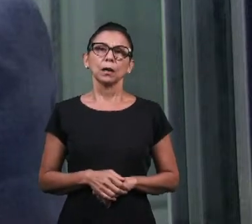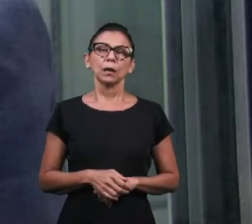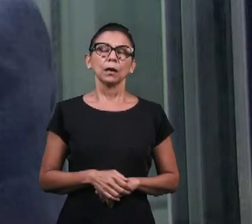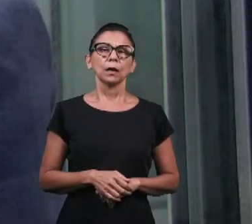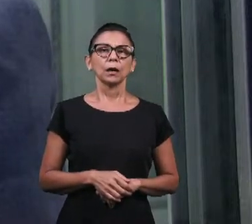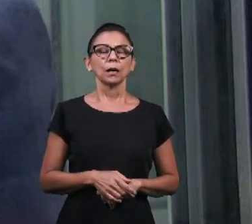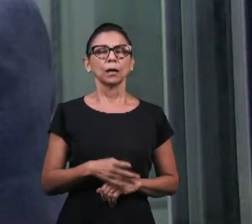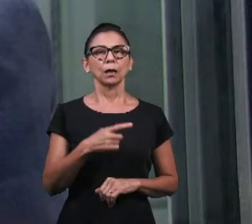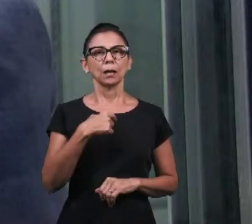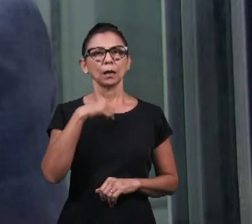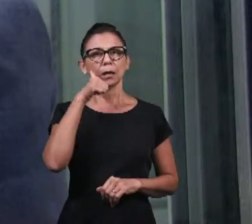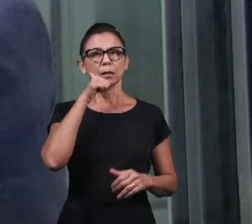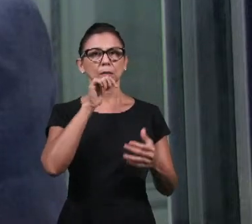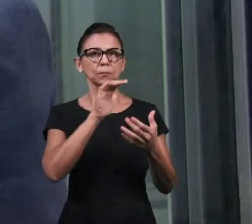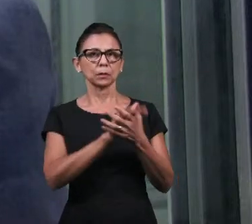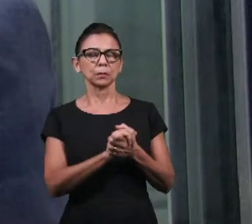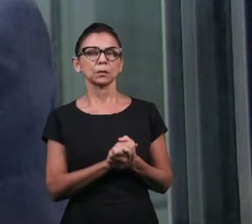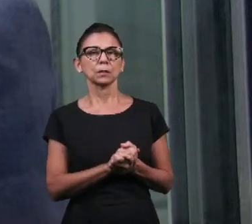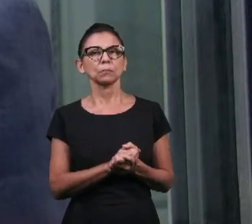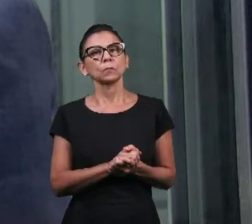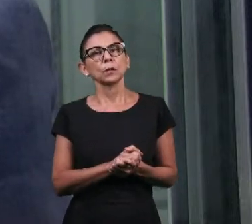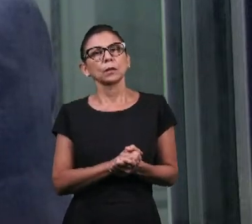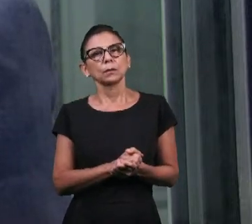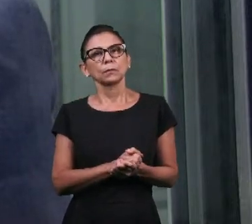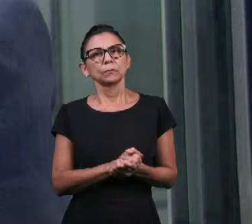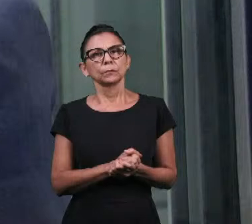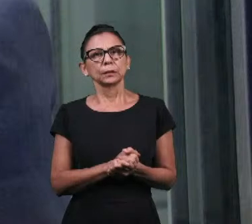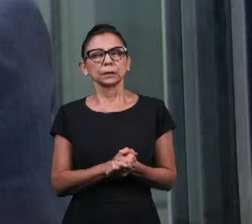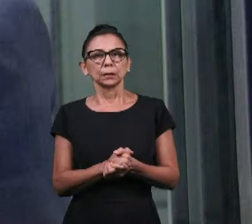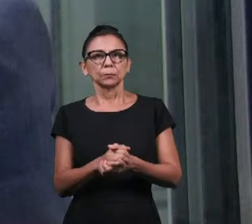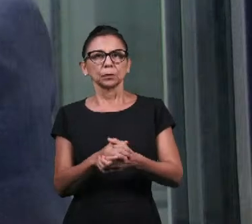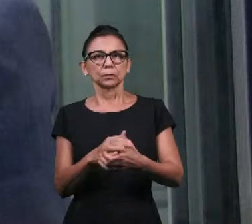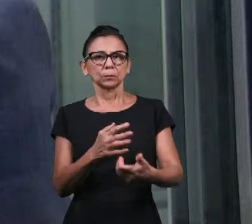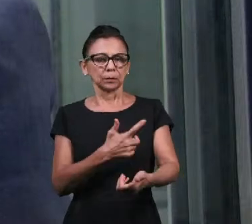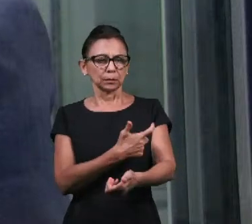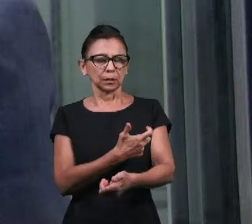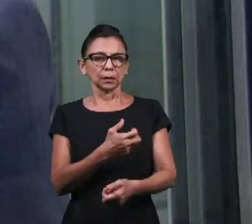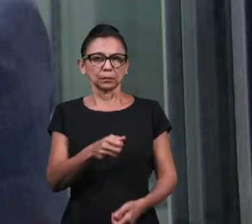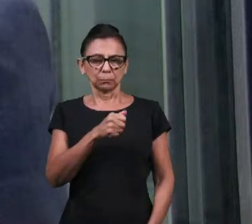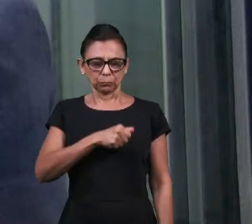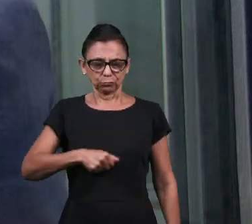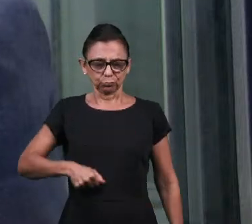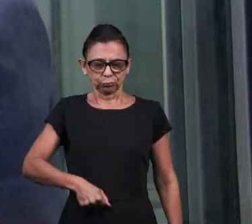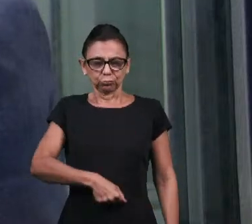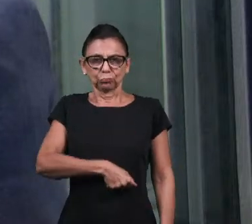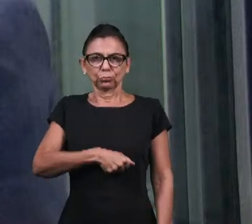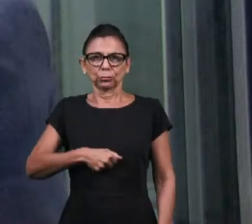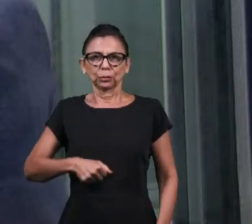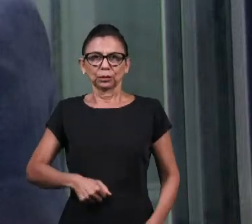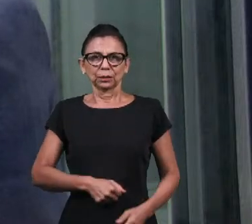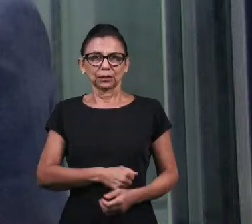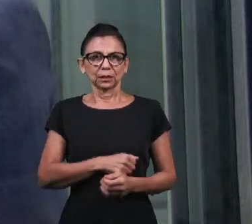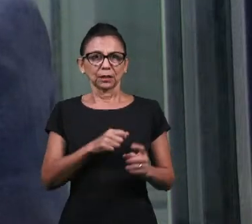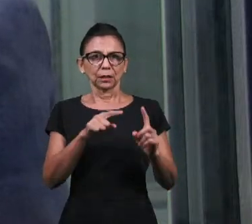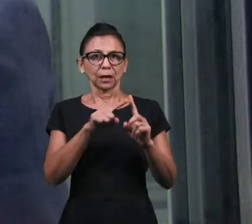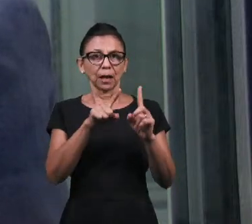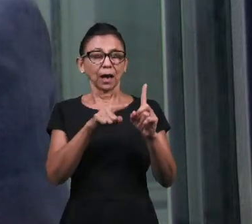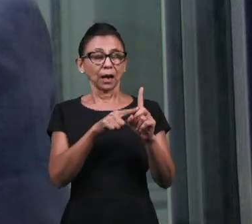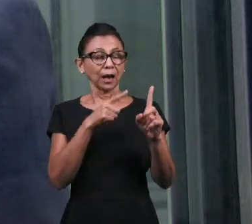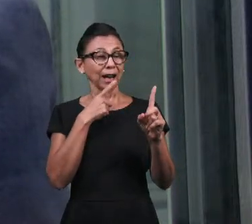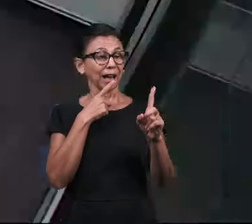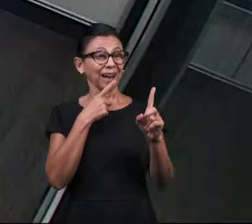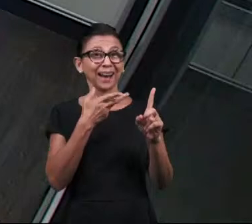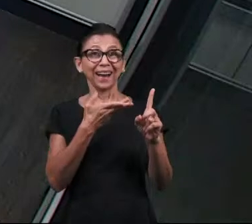aquele trabalho de acompanhamento, nós tivemos a grata felicidade, não foi surpresa, foi felicidade,